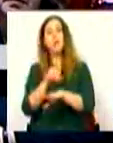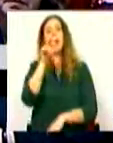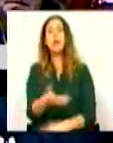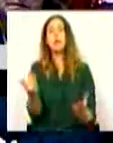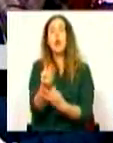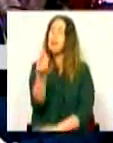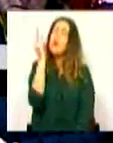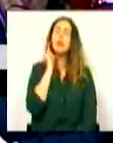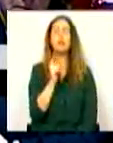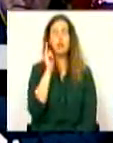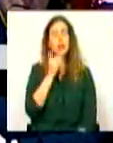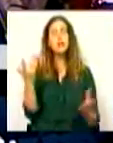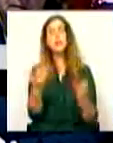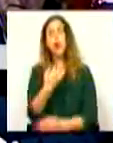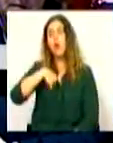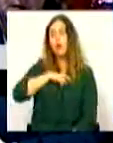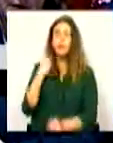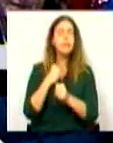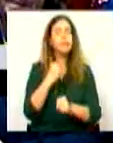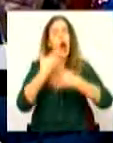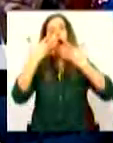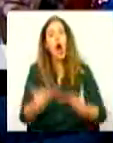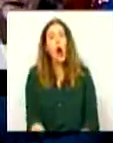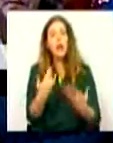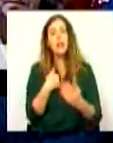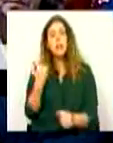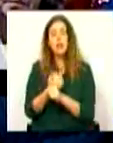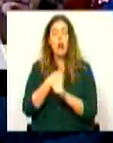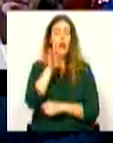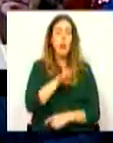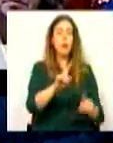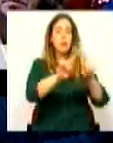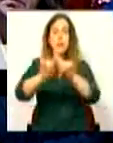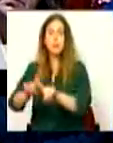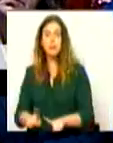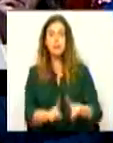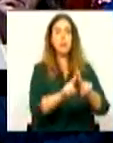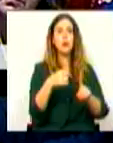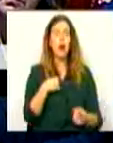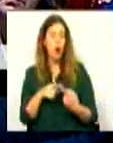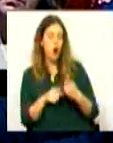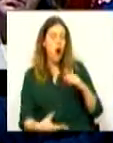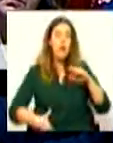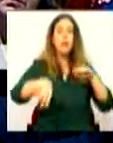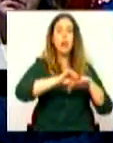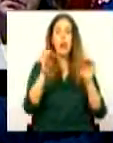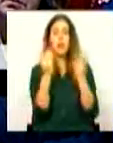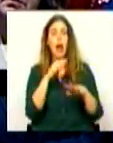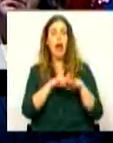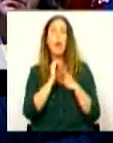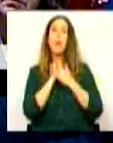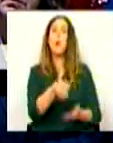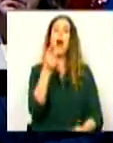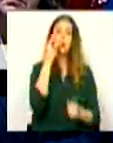é muito importante nós agirmos, e agirmos das diferentes formas, continuando a reforçar a rede de apoio às